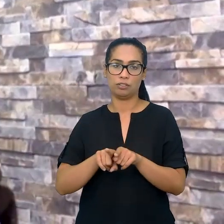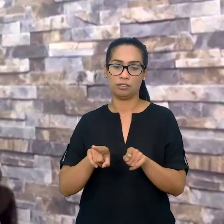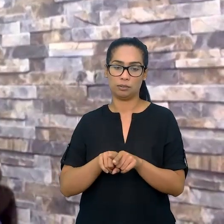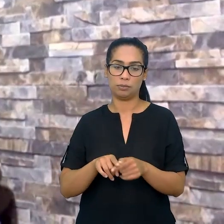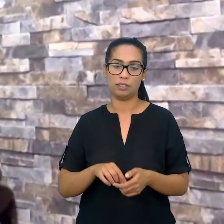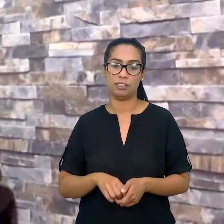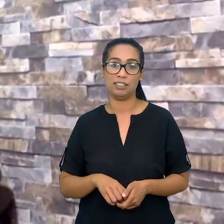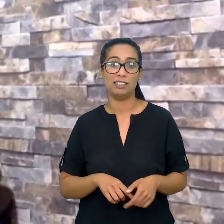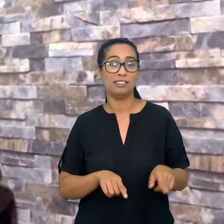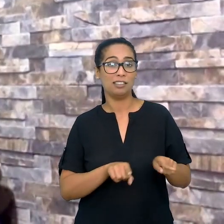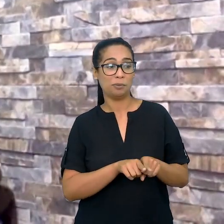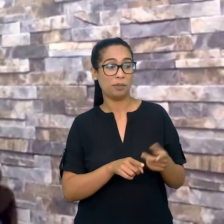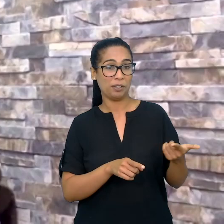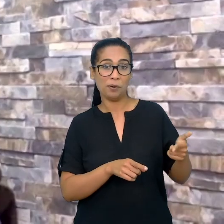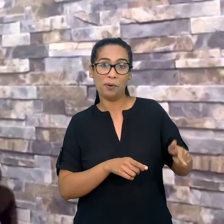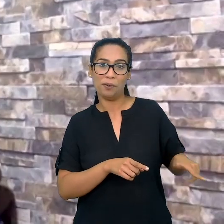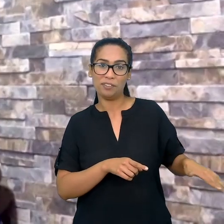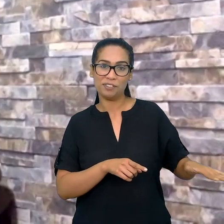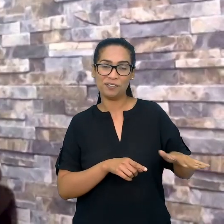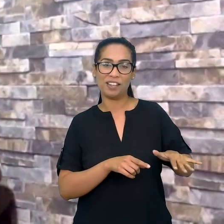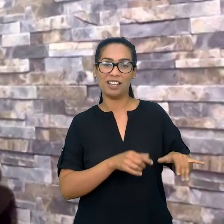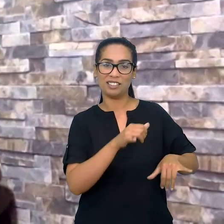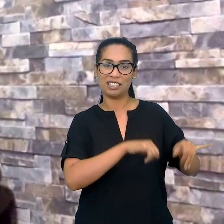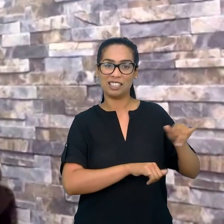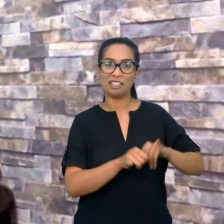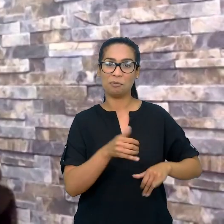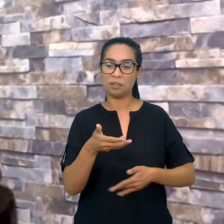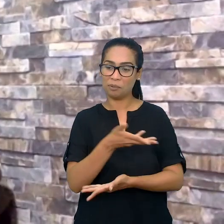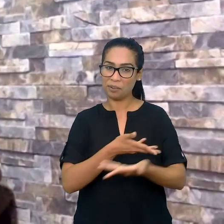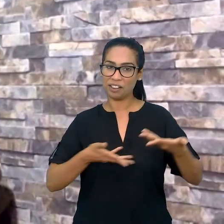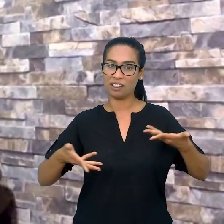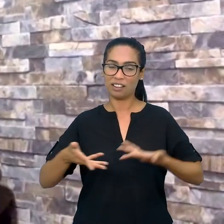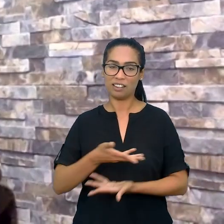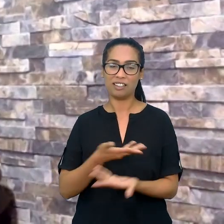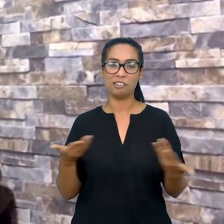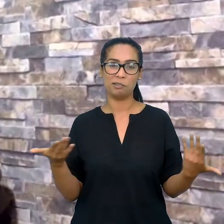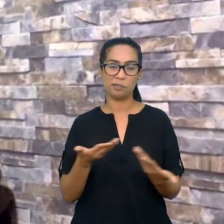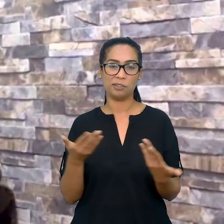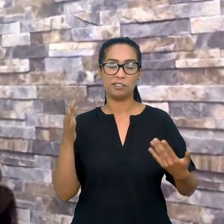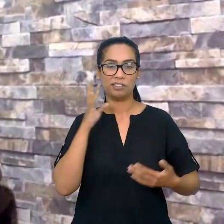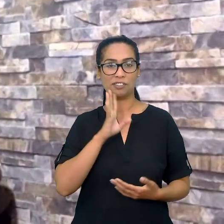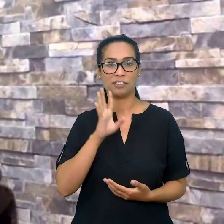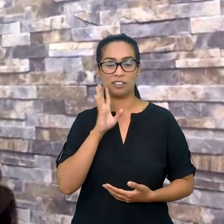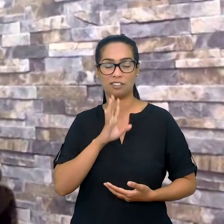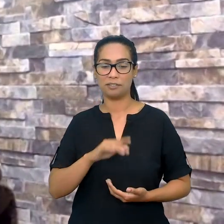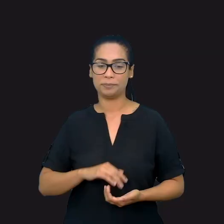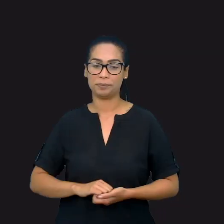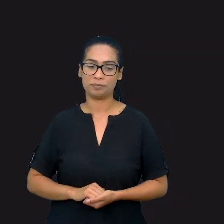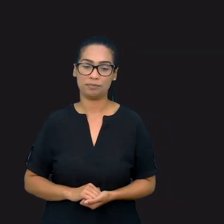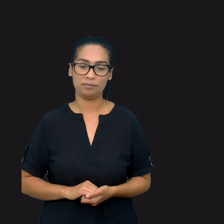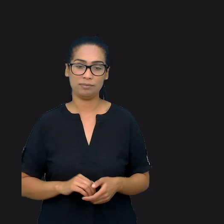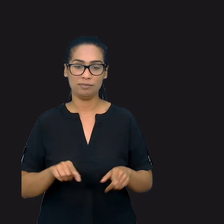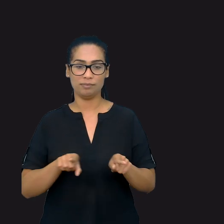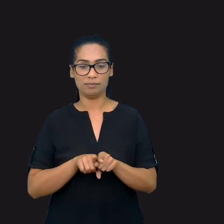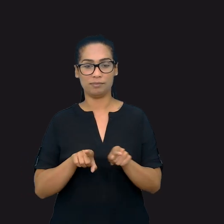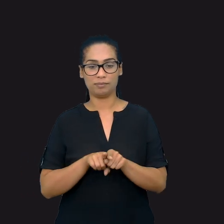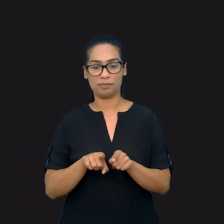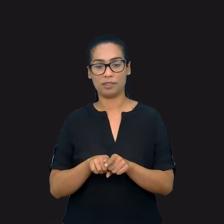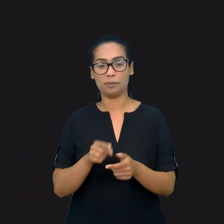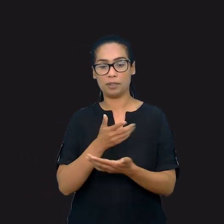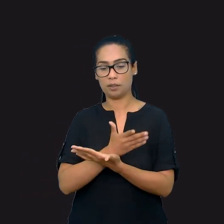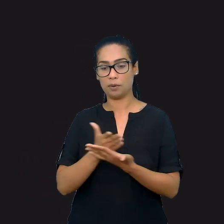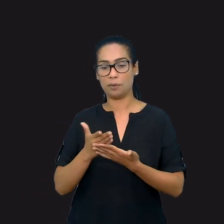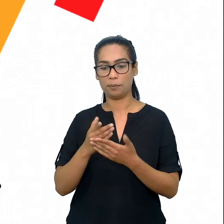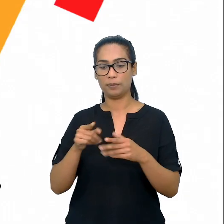colegas agora da Química. E eu peço, por favor, então, Déia, para você subir aí a nossa pauta, para que nós possamos dar início